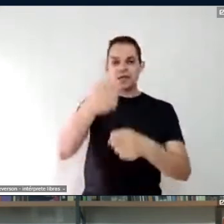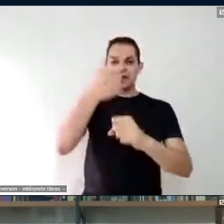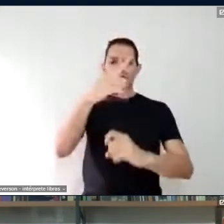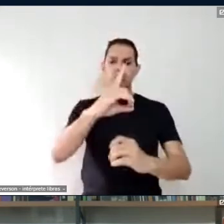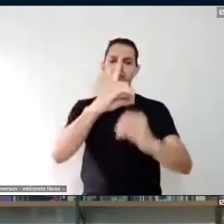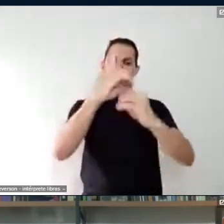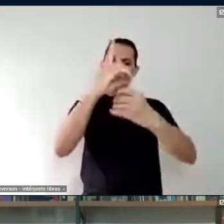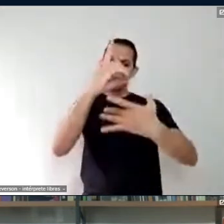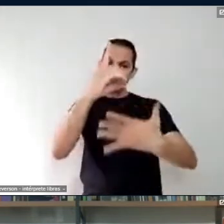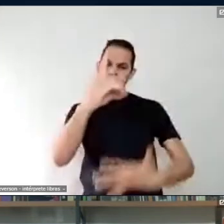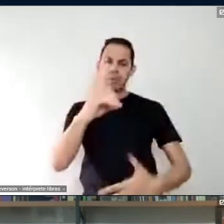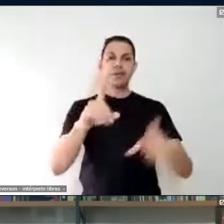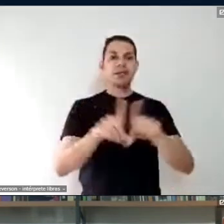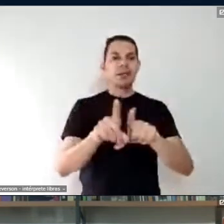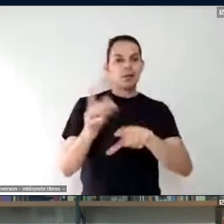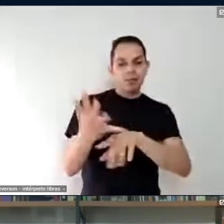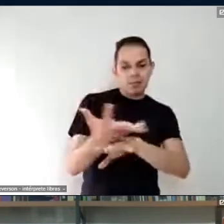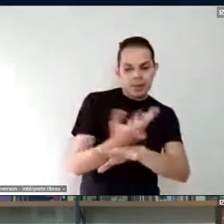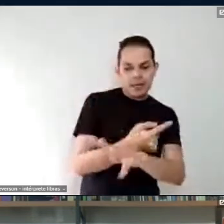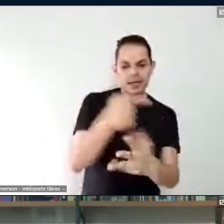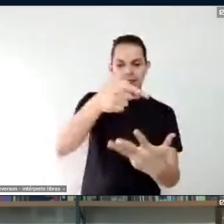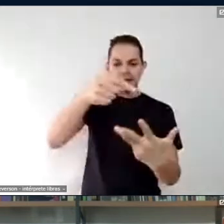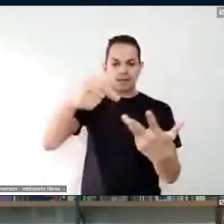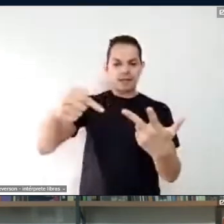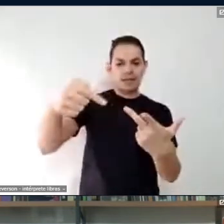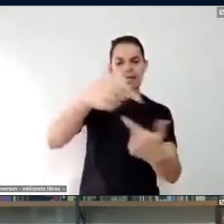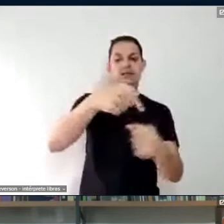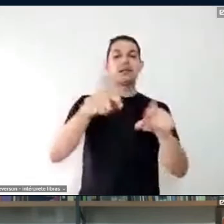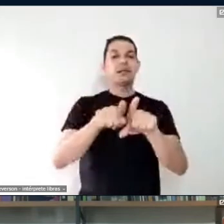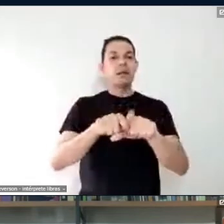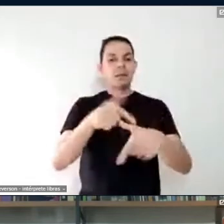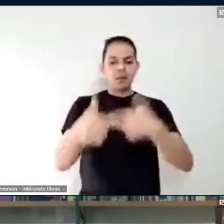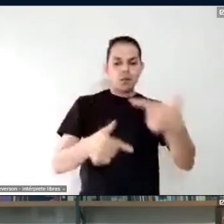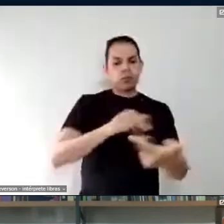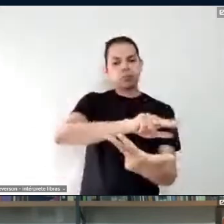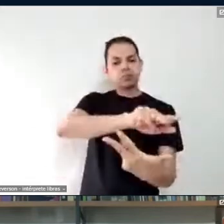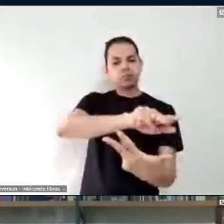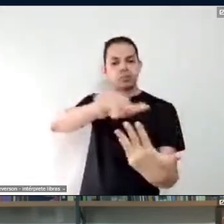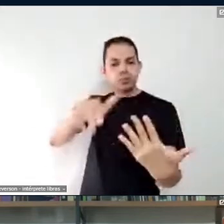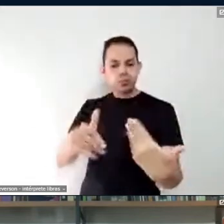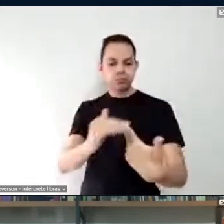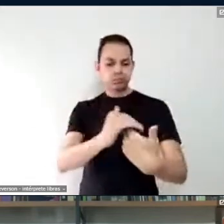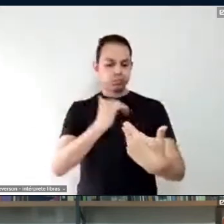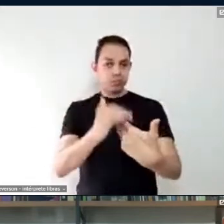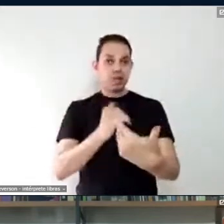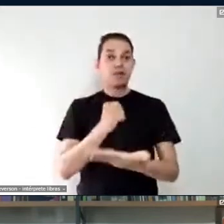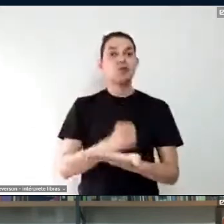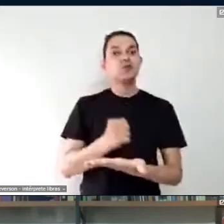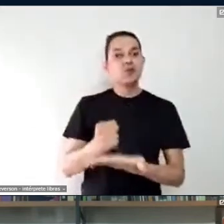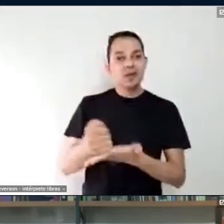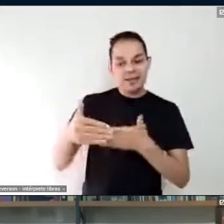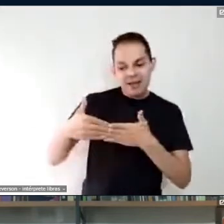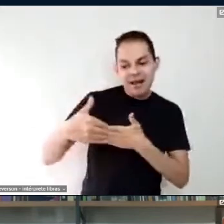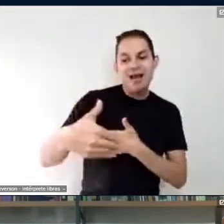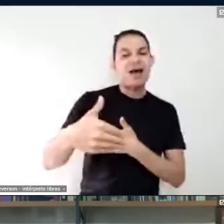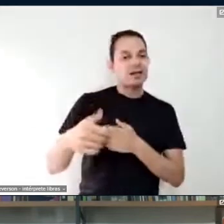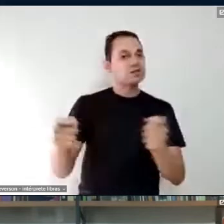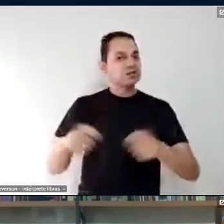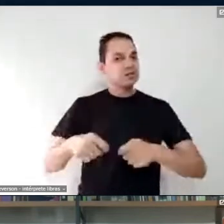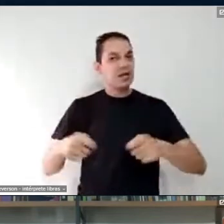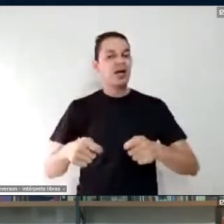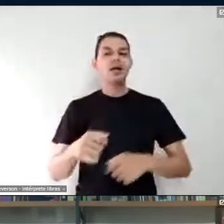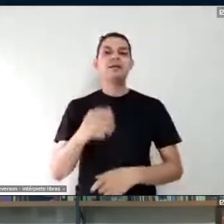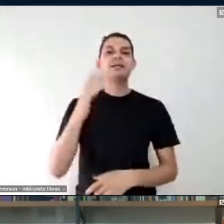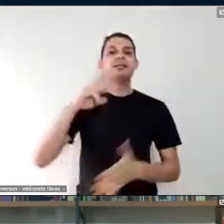como também as atividades que podem ser realizadas, o que dá um norte nos contratos que podem ser feitos. Ou seja,